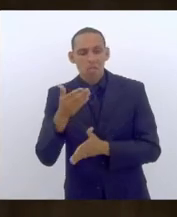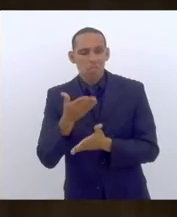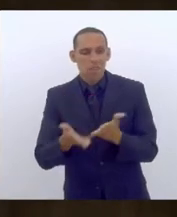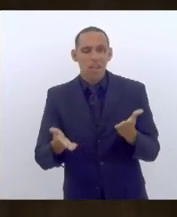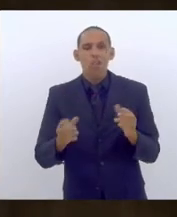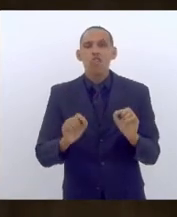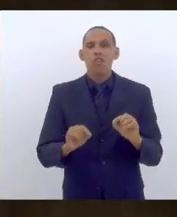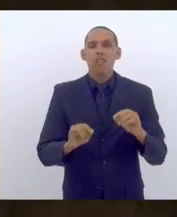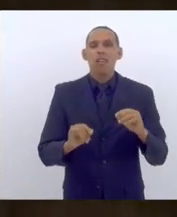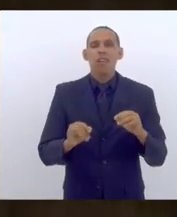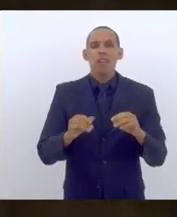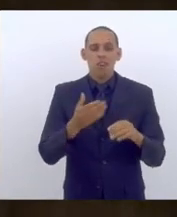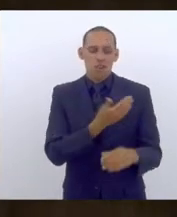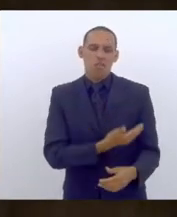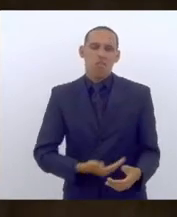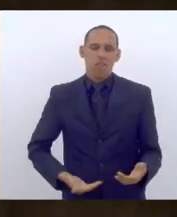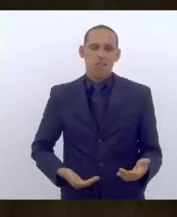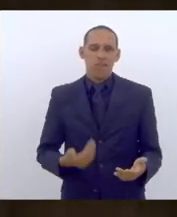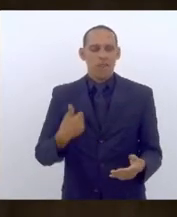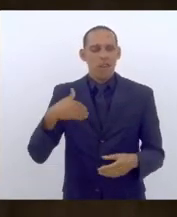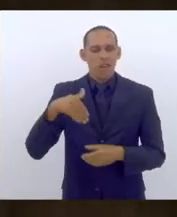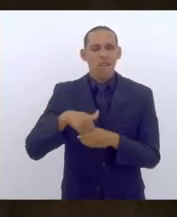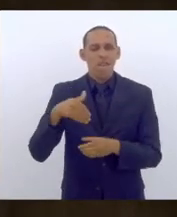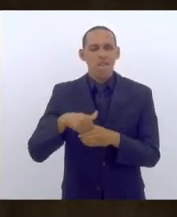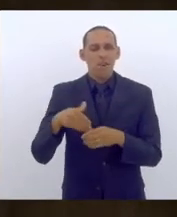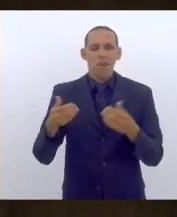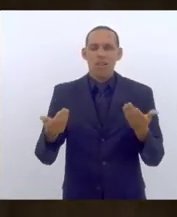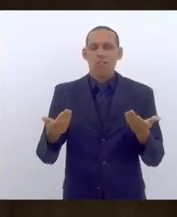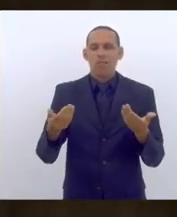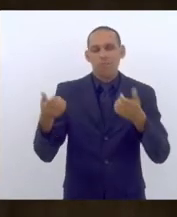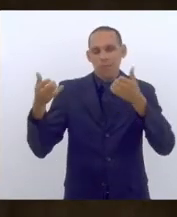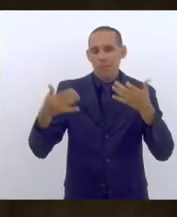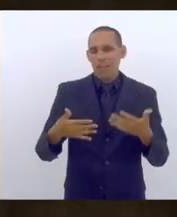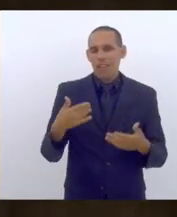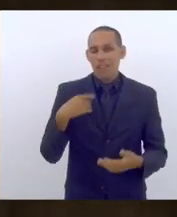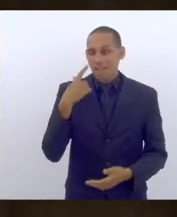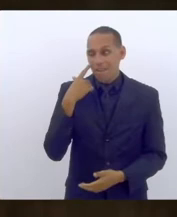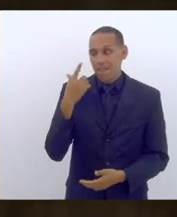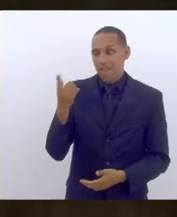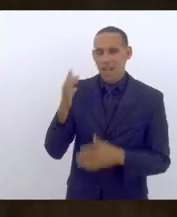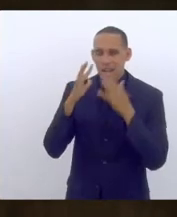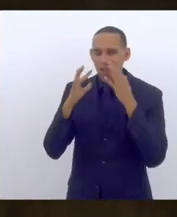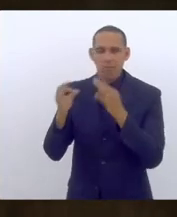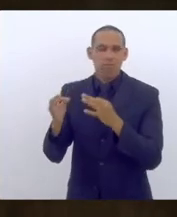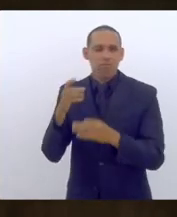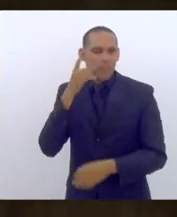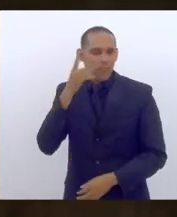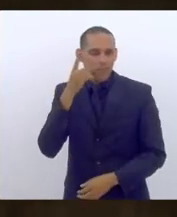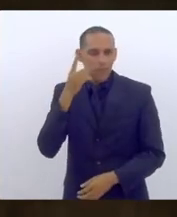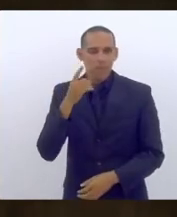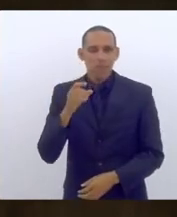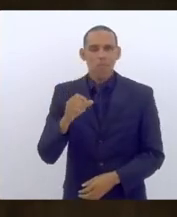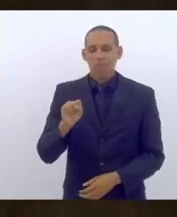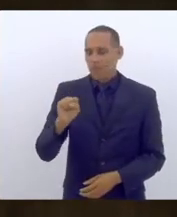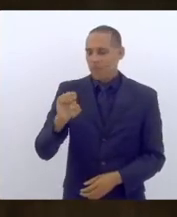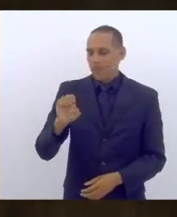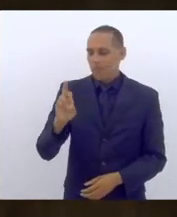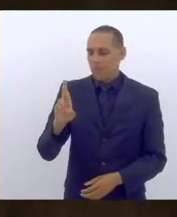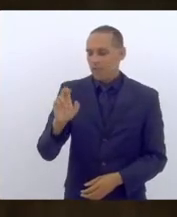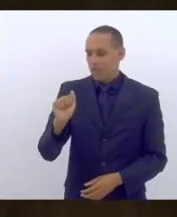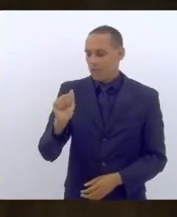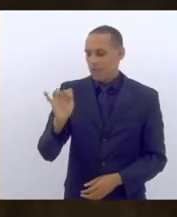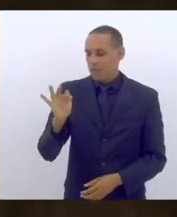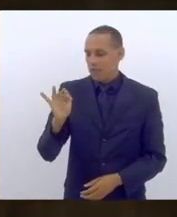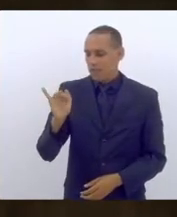a declaração de voto eu vi atentamente a intervenção do deputado Flávio Serafim